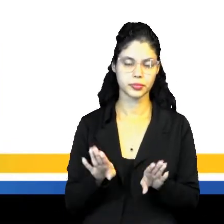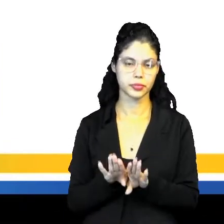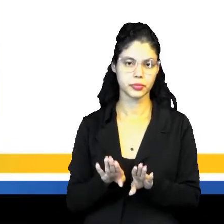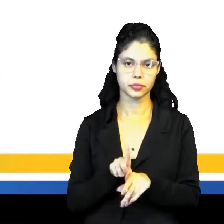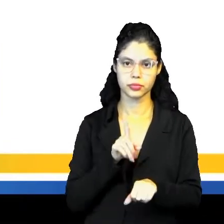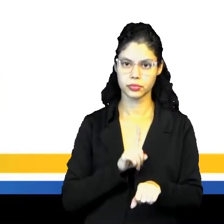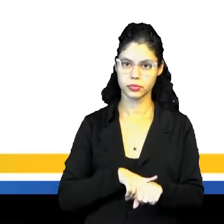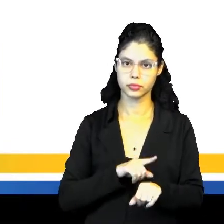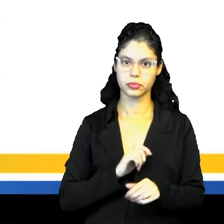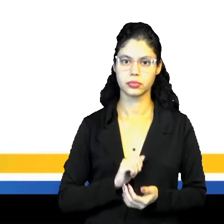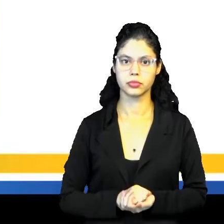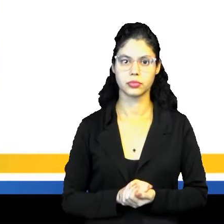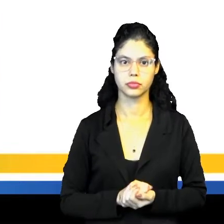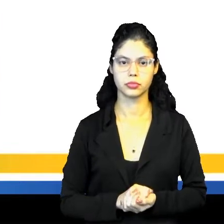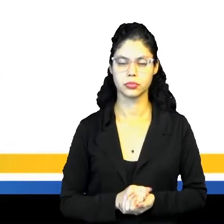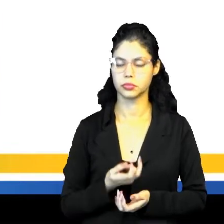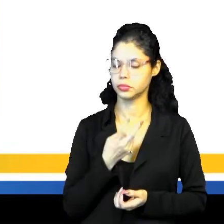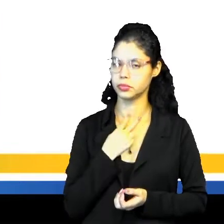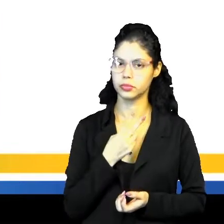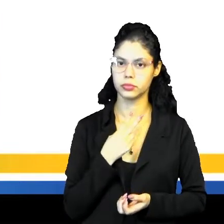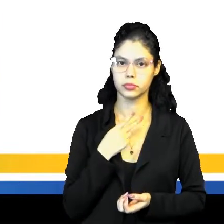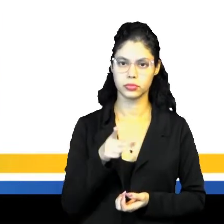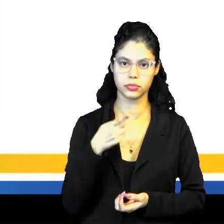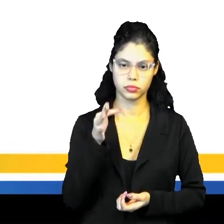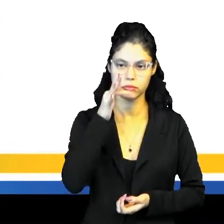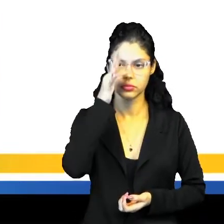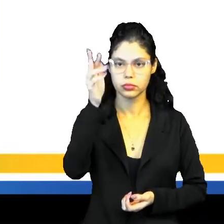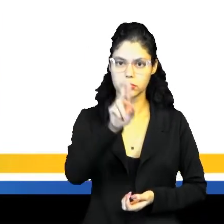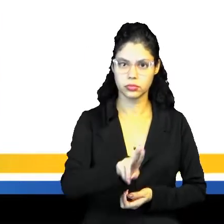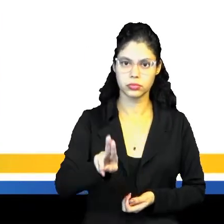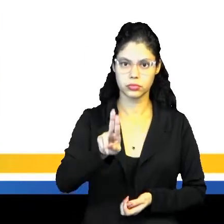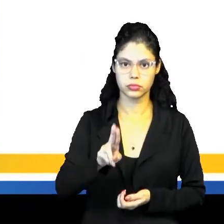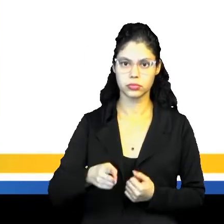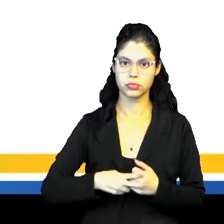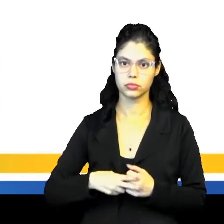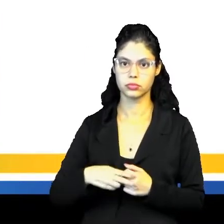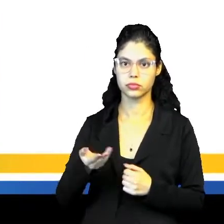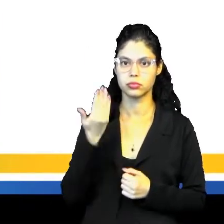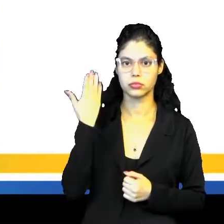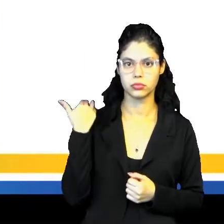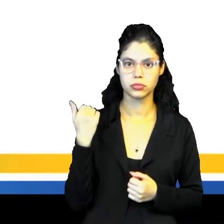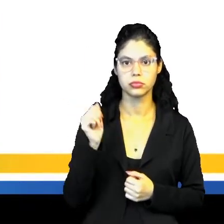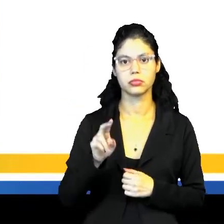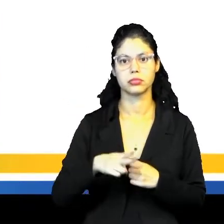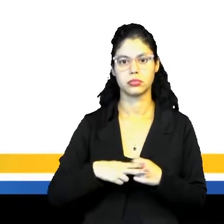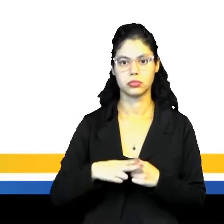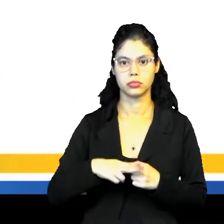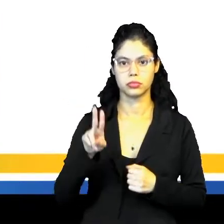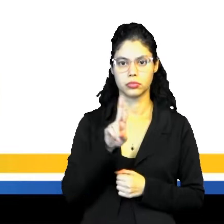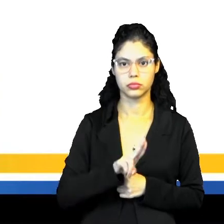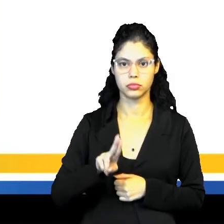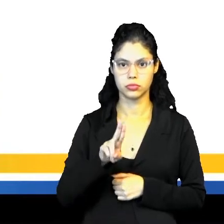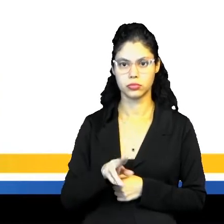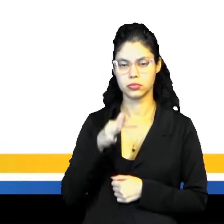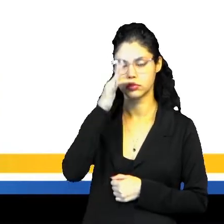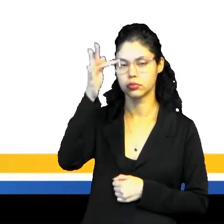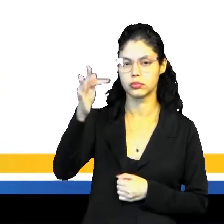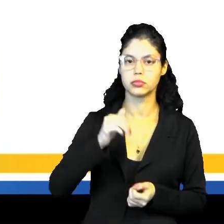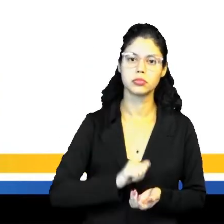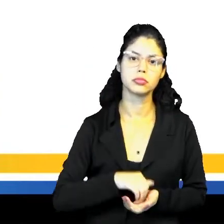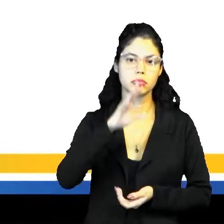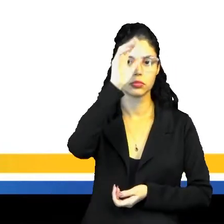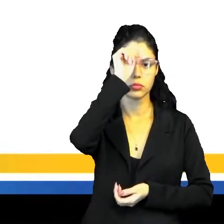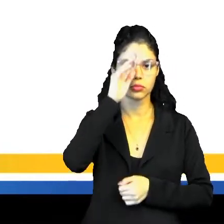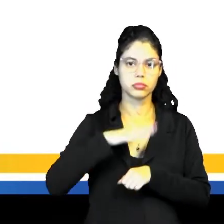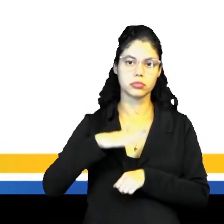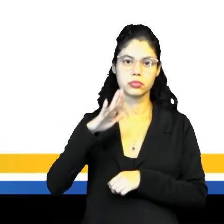tempo, né? Ou seja, eu não posso falar do futuro usando o verbo do passado, nem falar do passado usando o verbo do futuro, tá? Então vamos aprender um